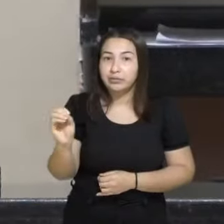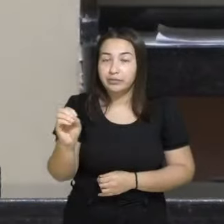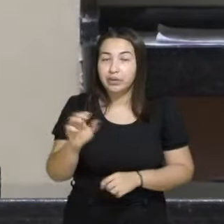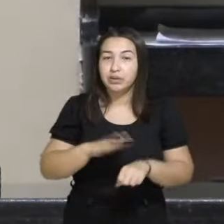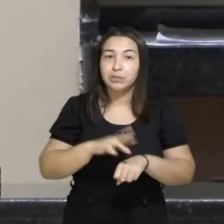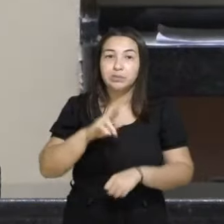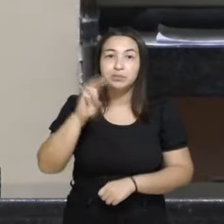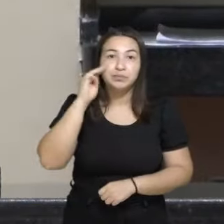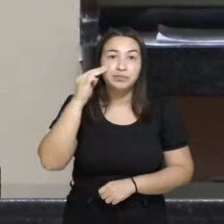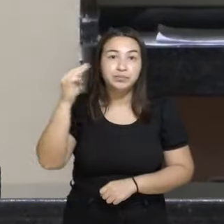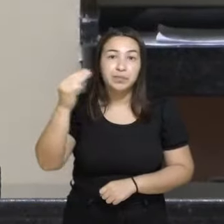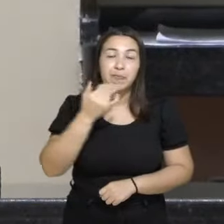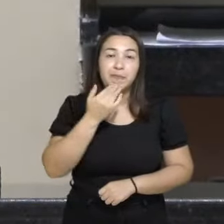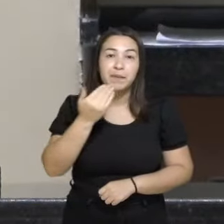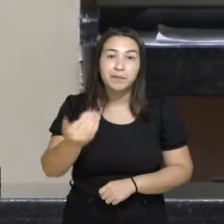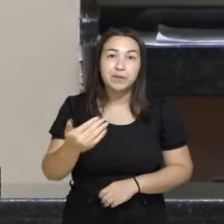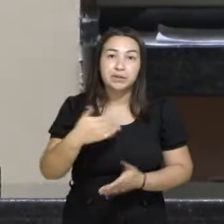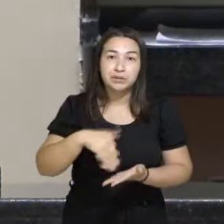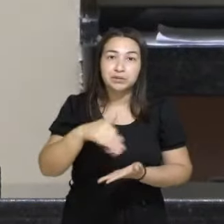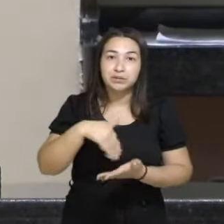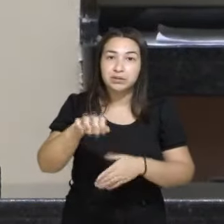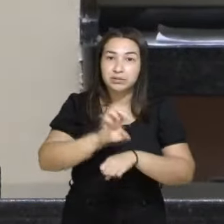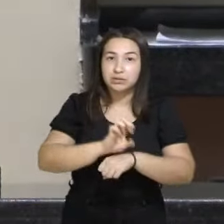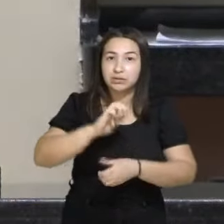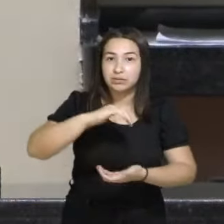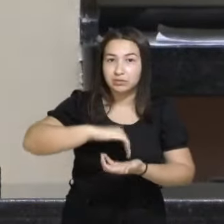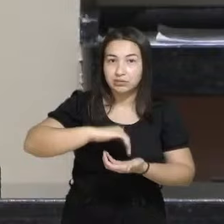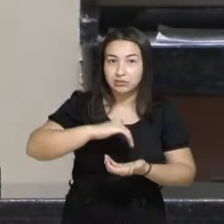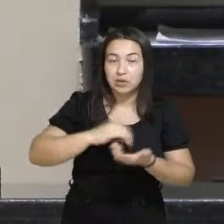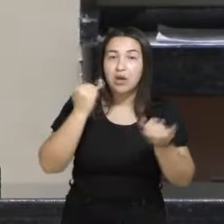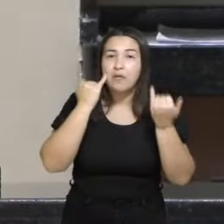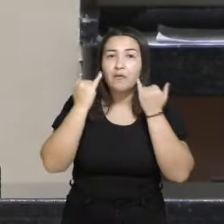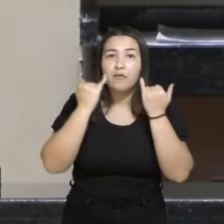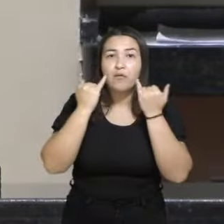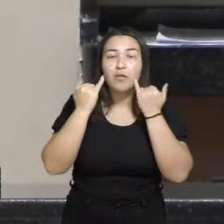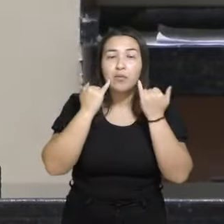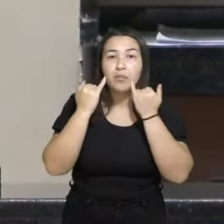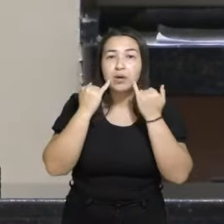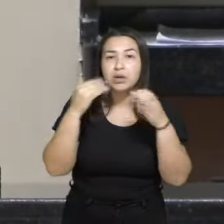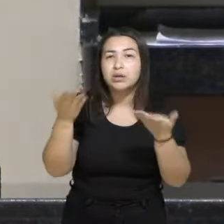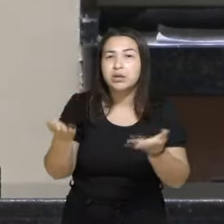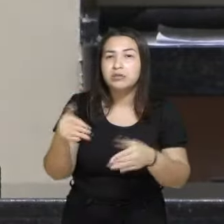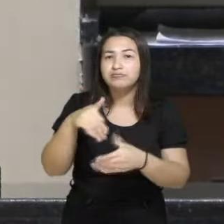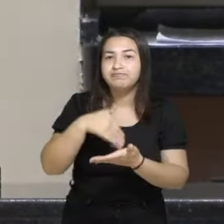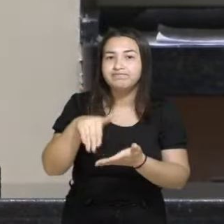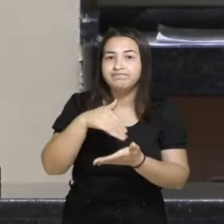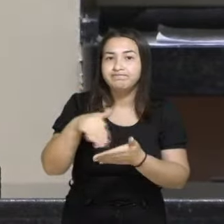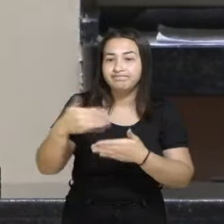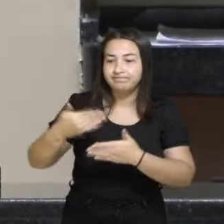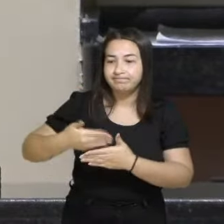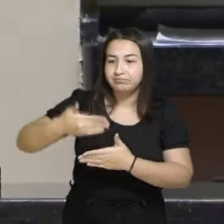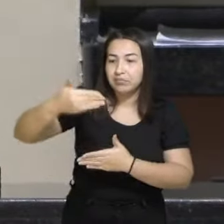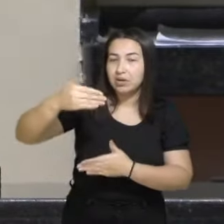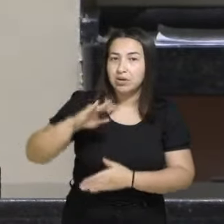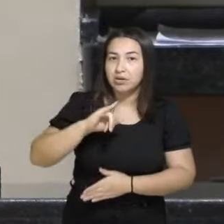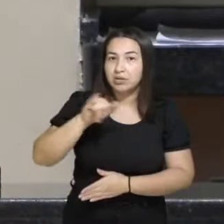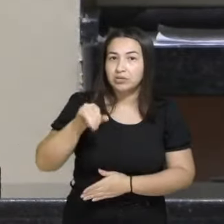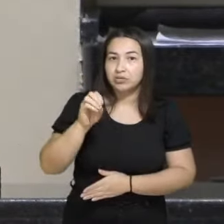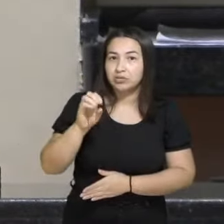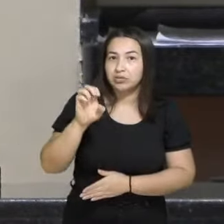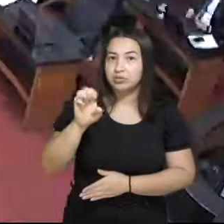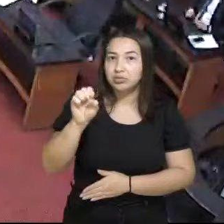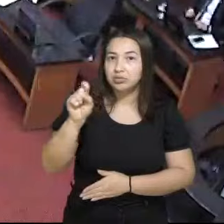Cadorim, solicitando ao secretário de Estado da Defesa Civil informações acerca da segurança da barragem José Boatê, em discussão.